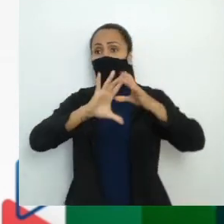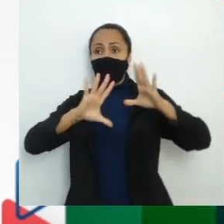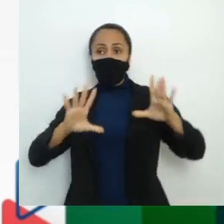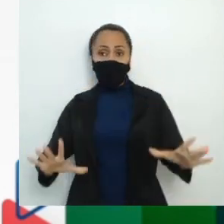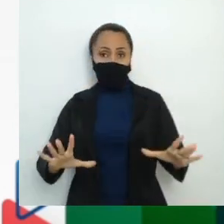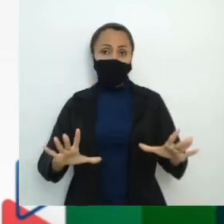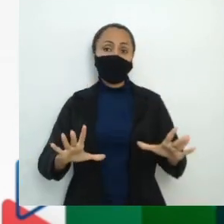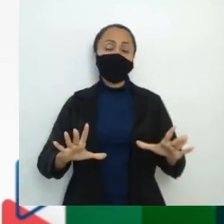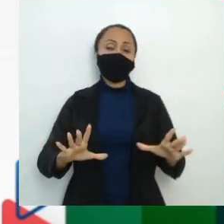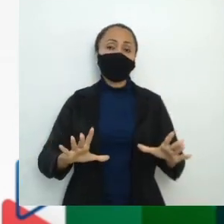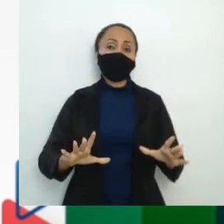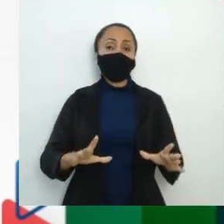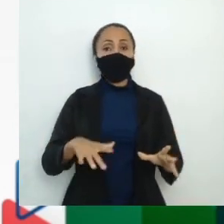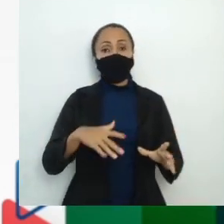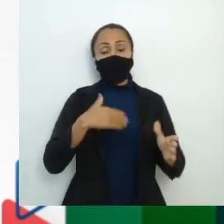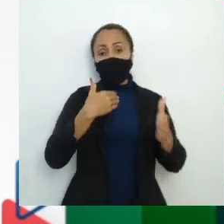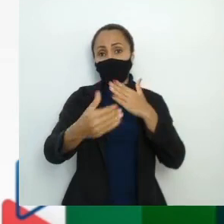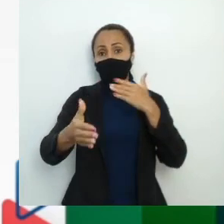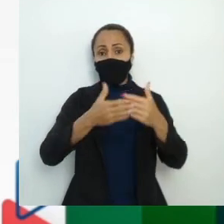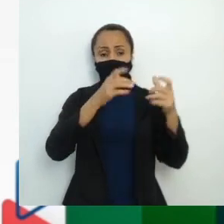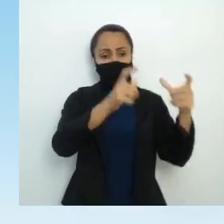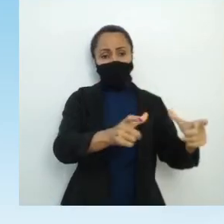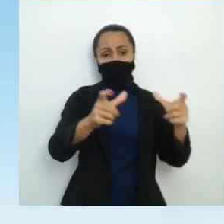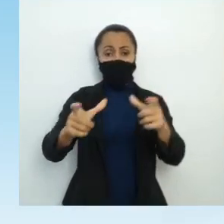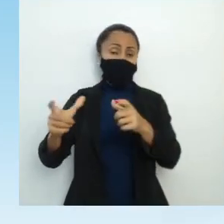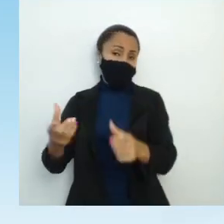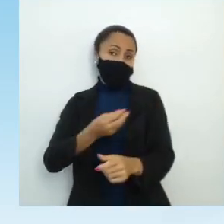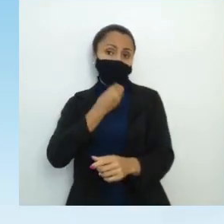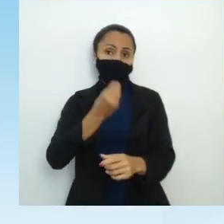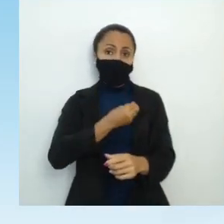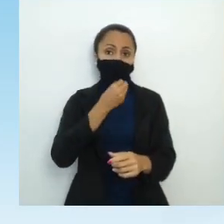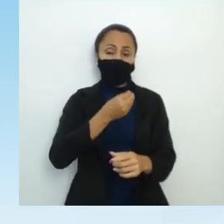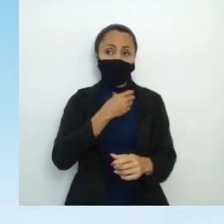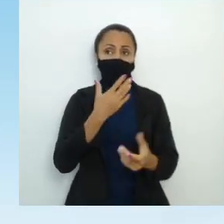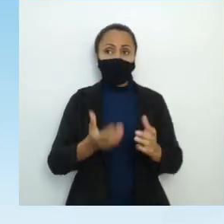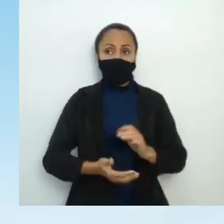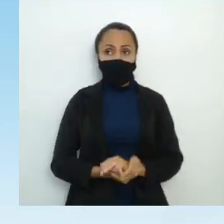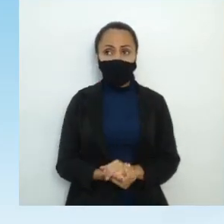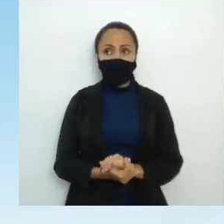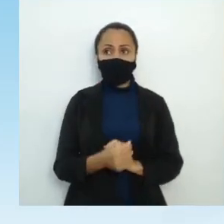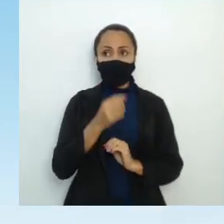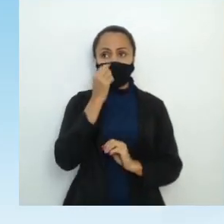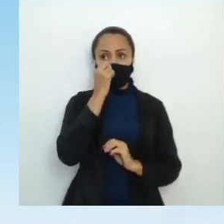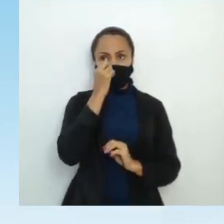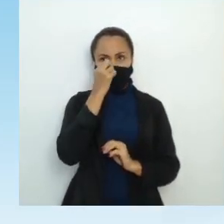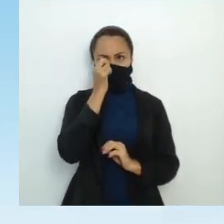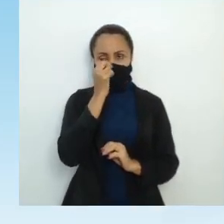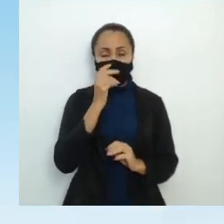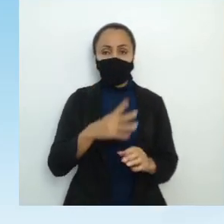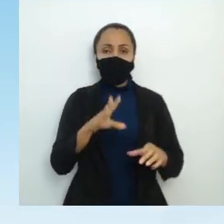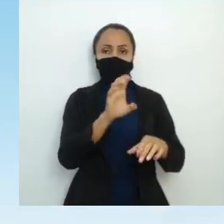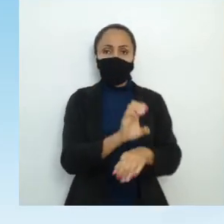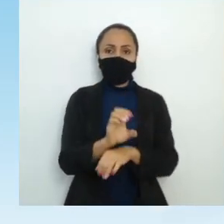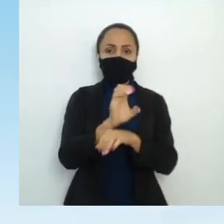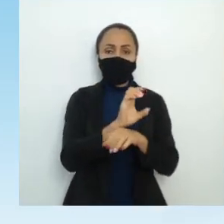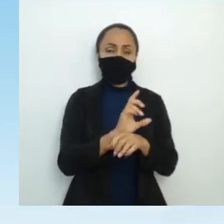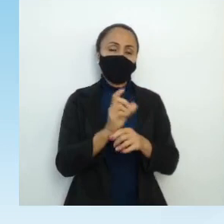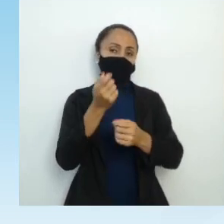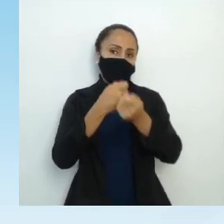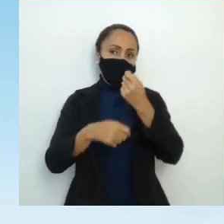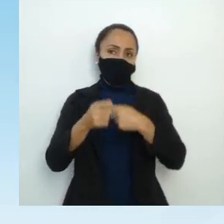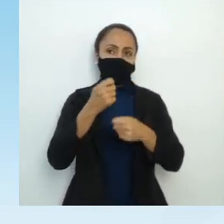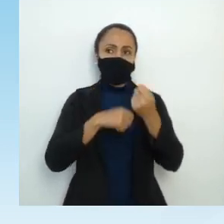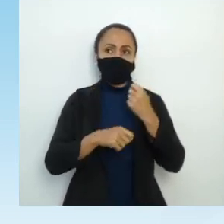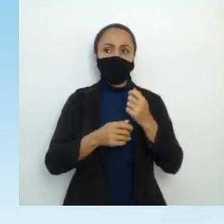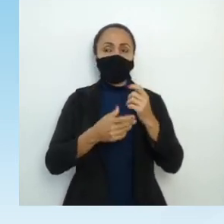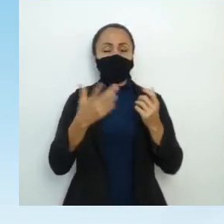da localidade onde ele vive. Né? Então, a ideia de barreira nacional, ou seja, dos estados, não faço comércio com o estado A nem com o